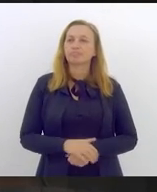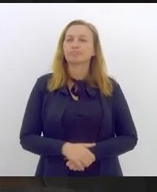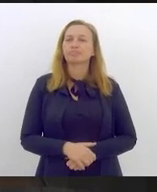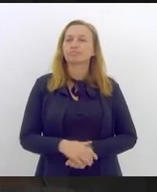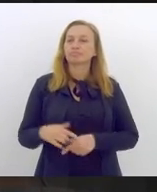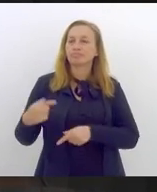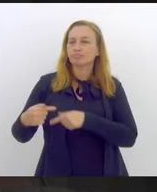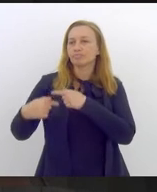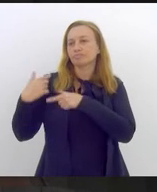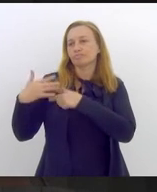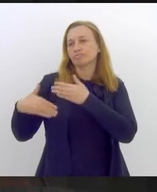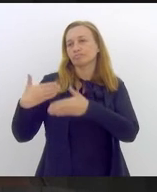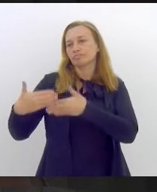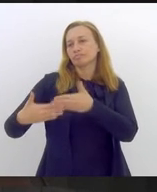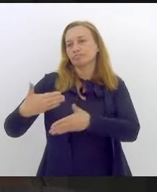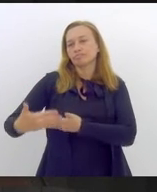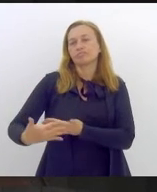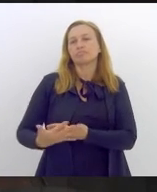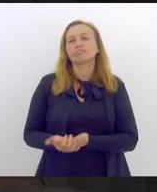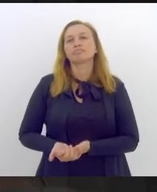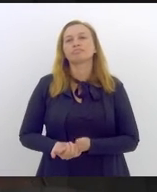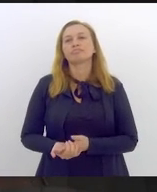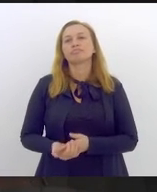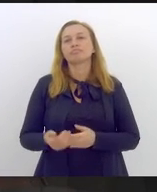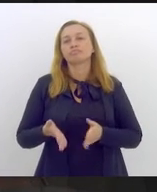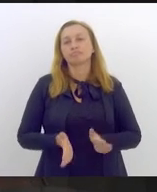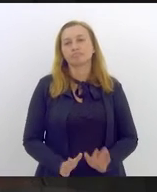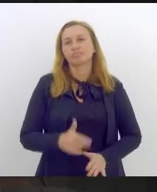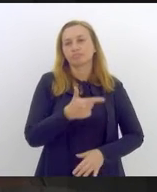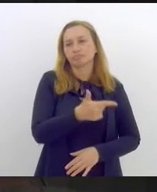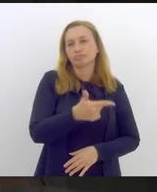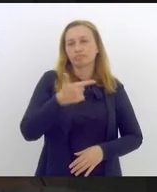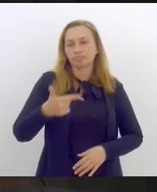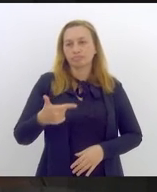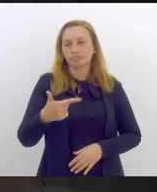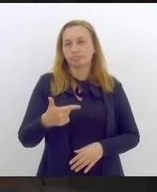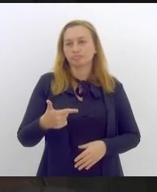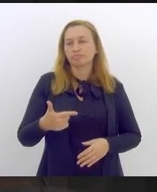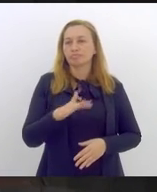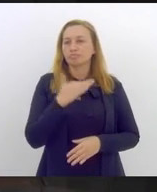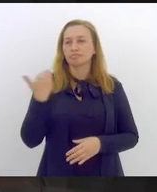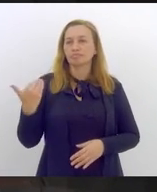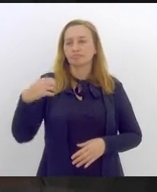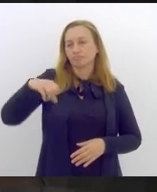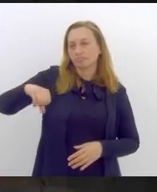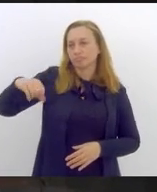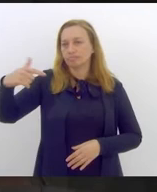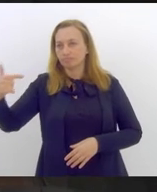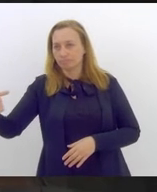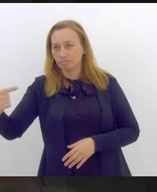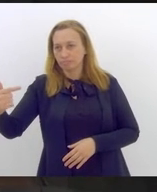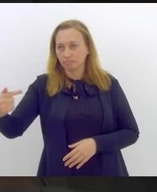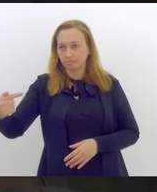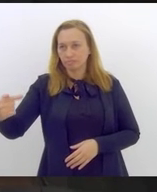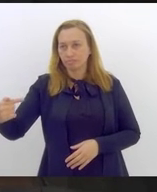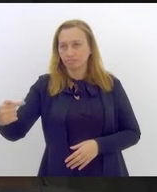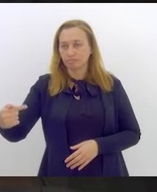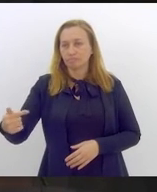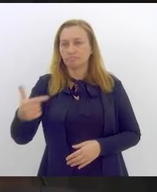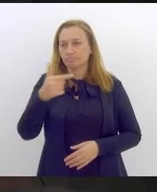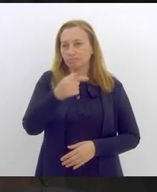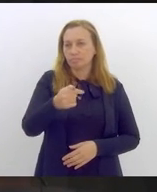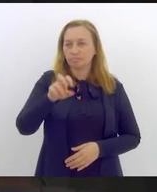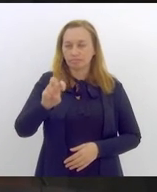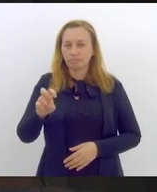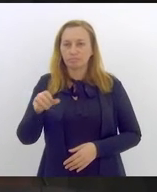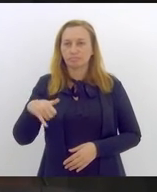na sua trajetória nascido em 22 e falecido em 97 portanto a trajetória de 75